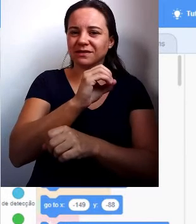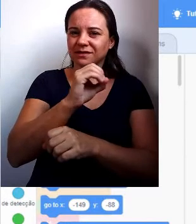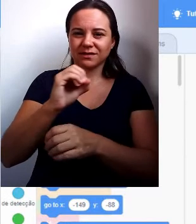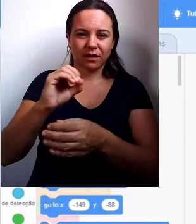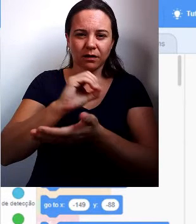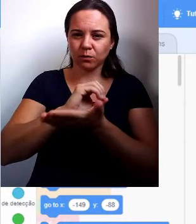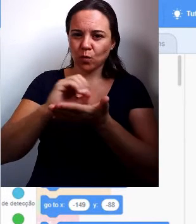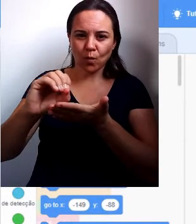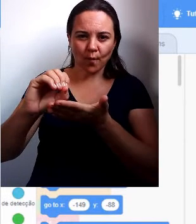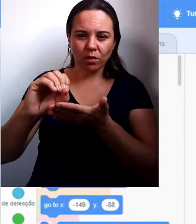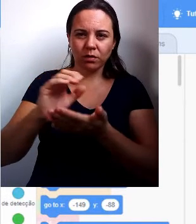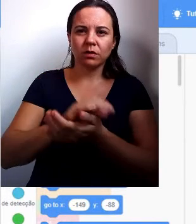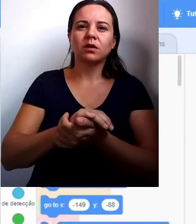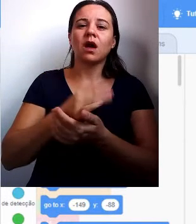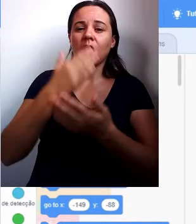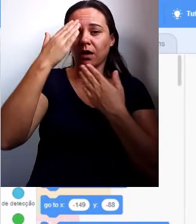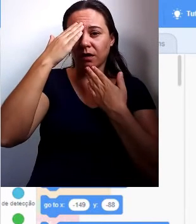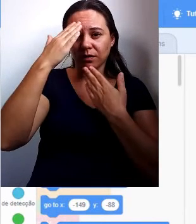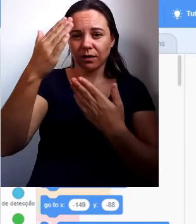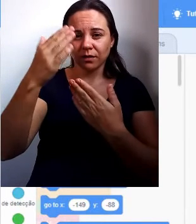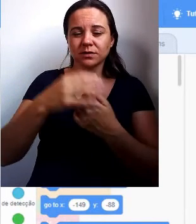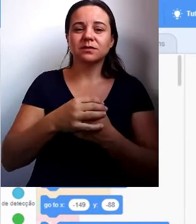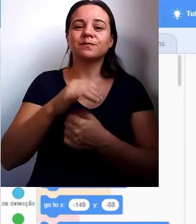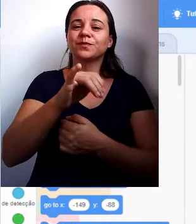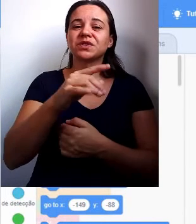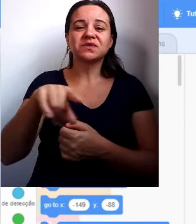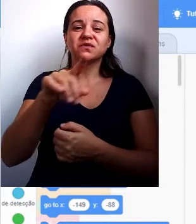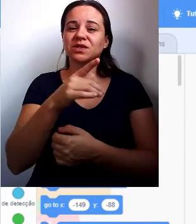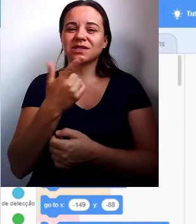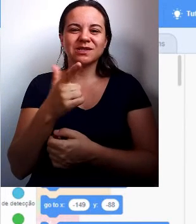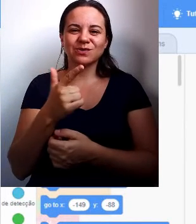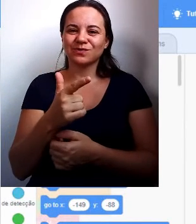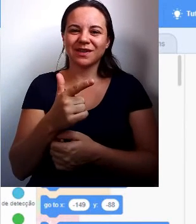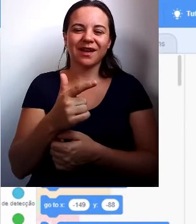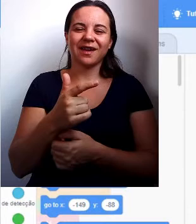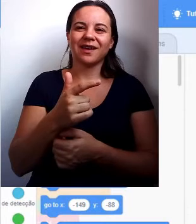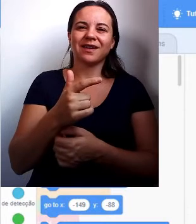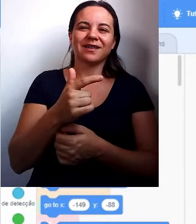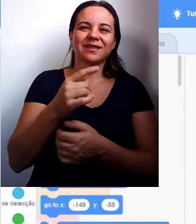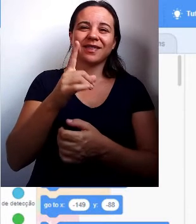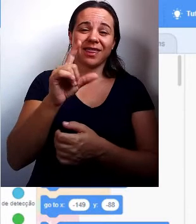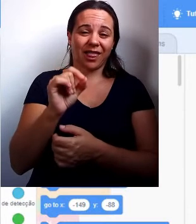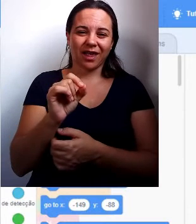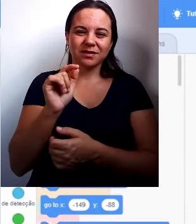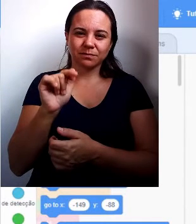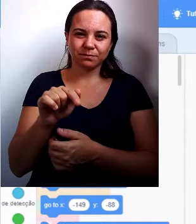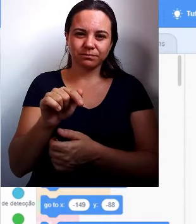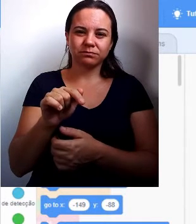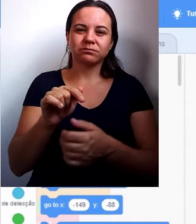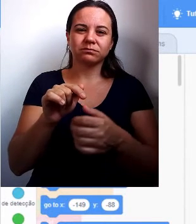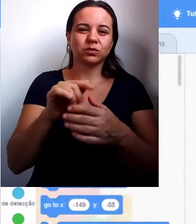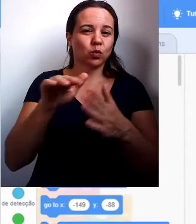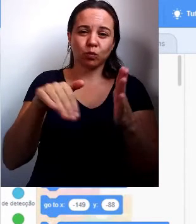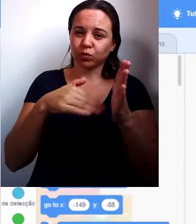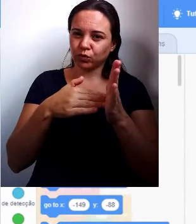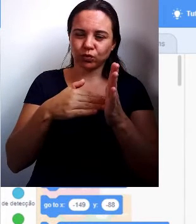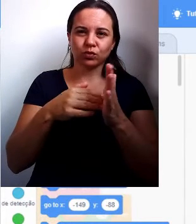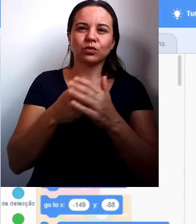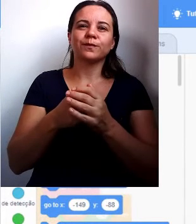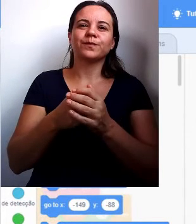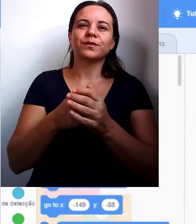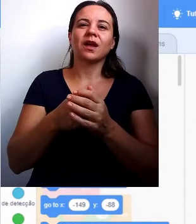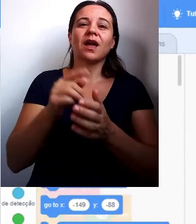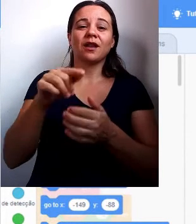as variáveis, né, vai agradecer. Caso você não tenha acertado todas as questões, tenha errado alguma, ele vai fazer